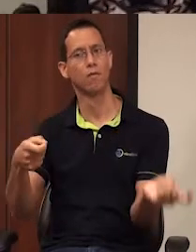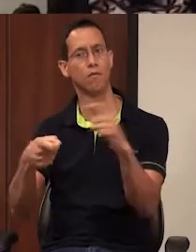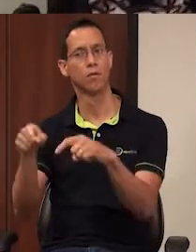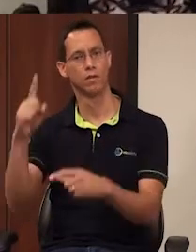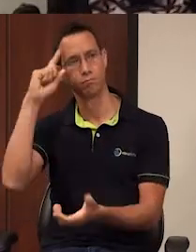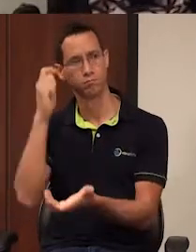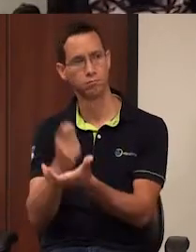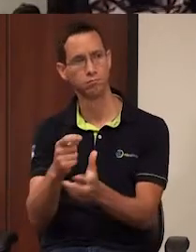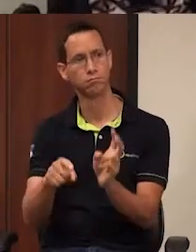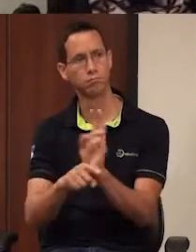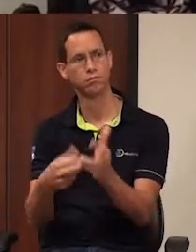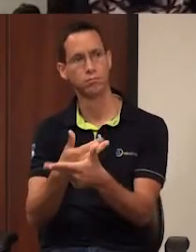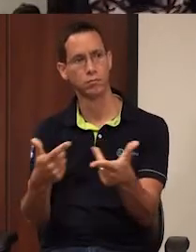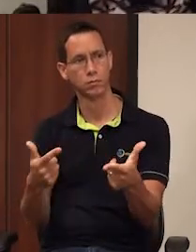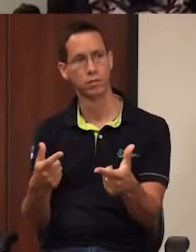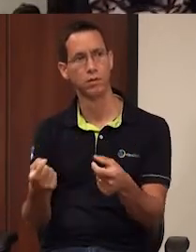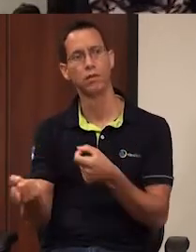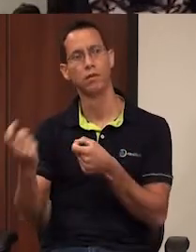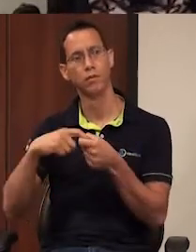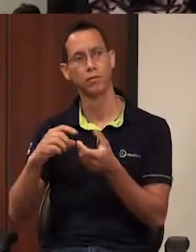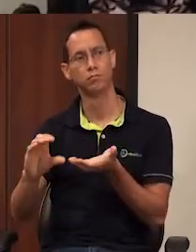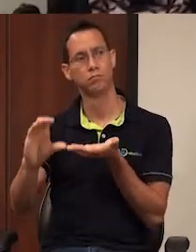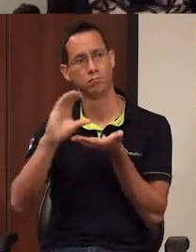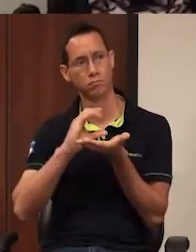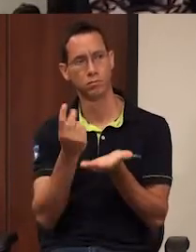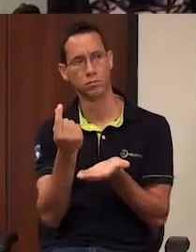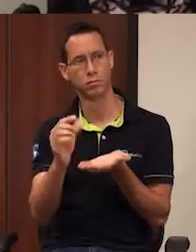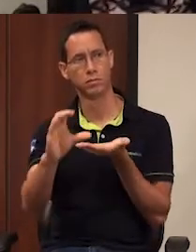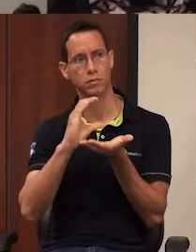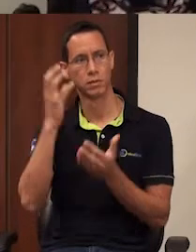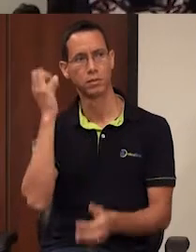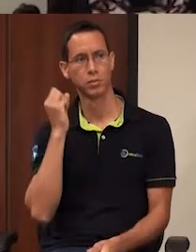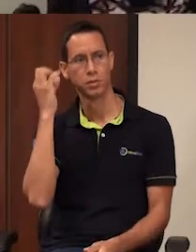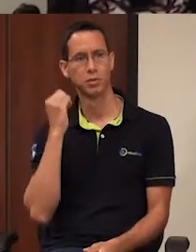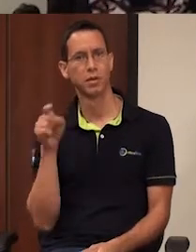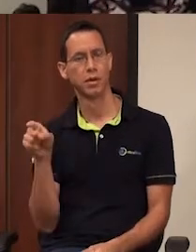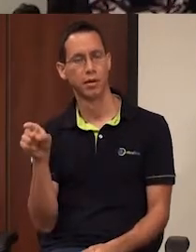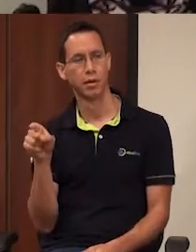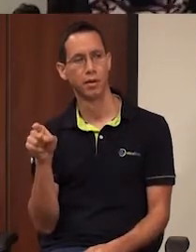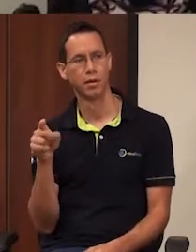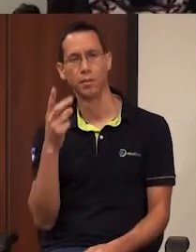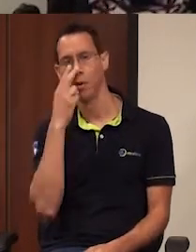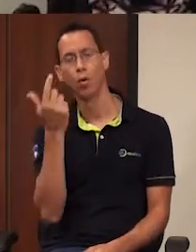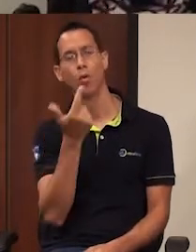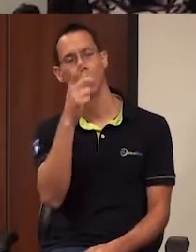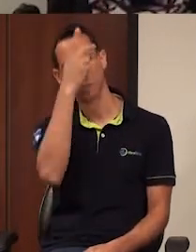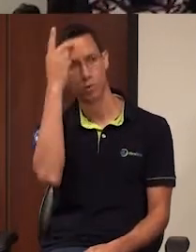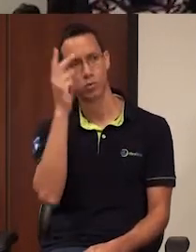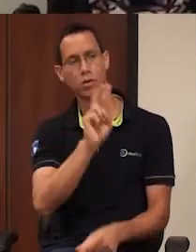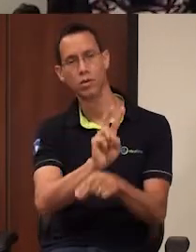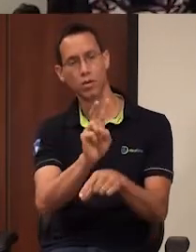possa retomar o dinheiro da sua aposentadoria que está sendo utilizado por